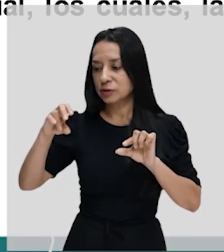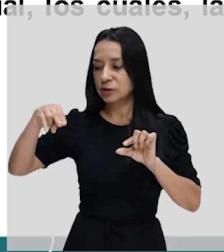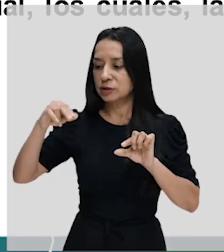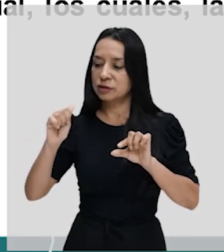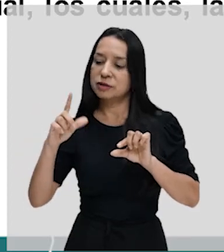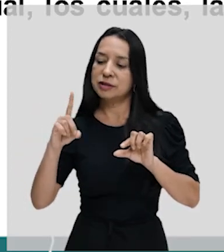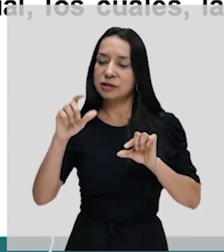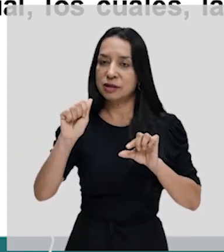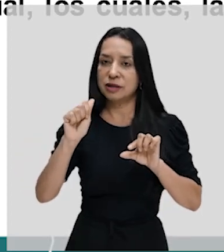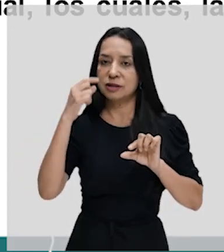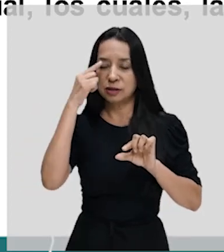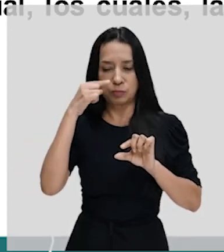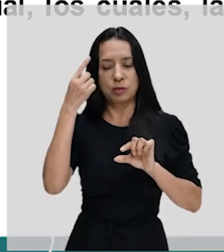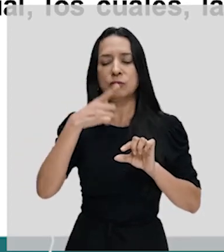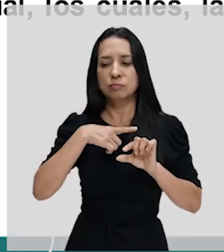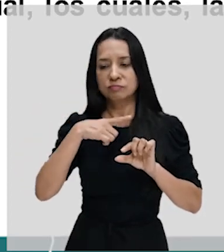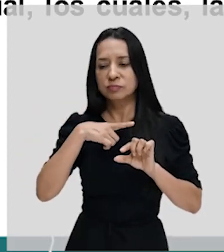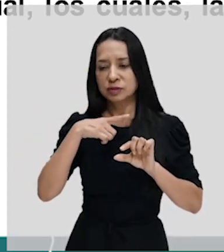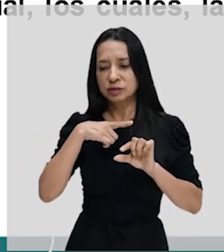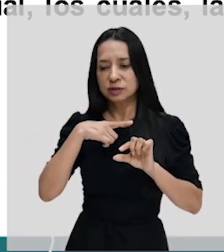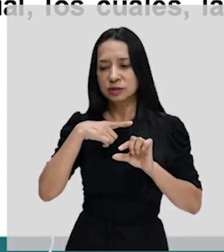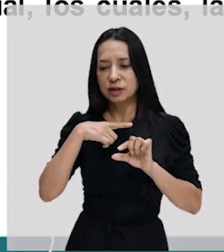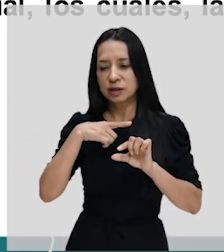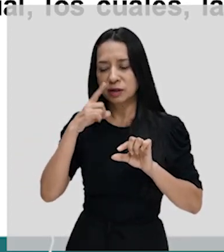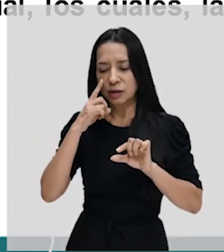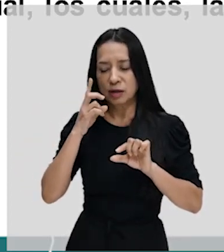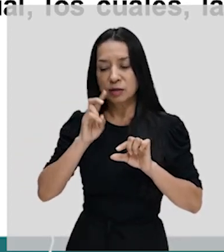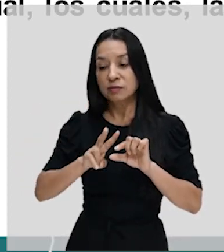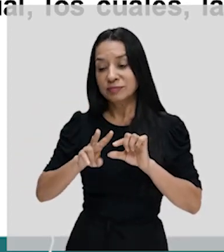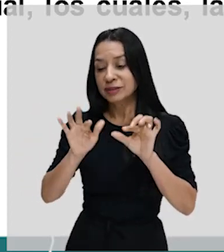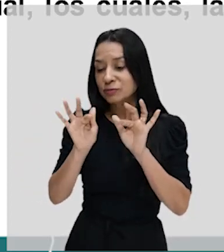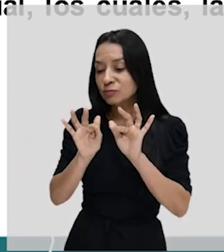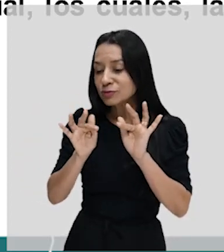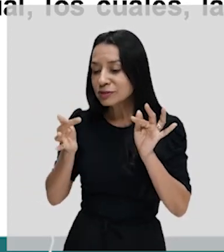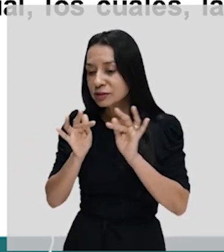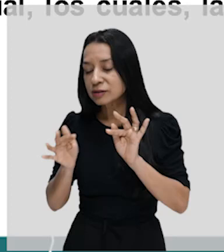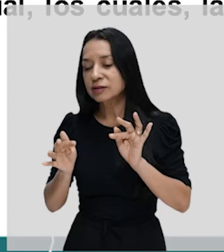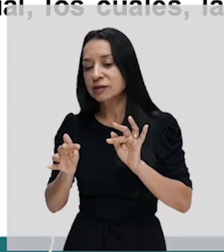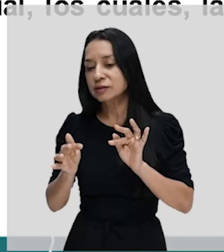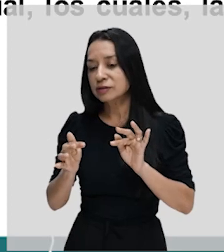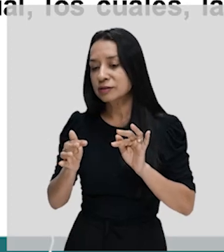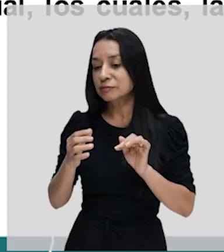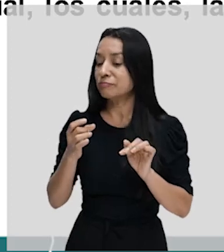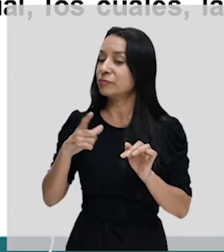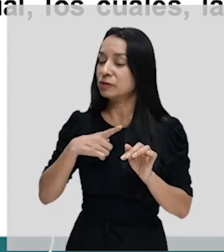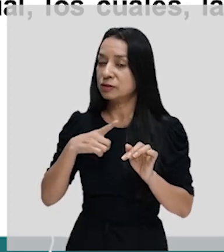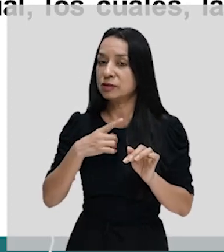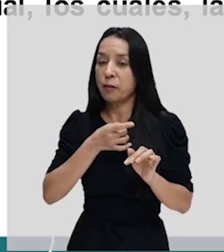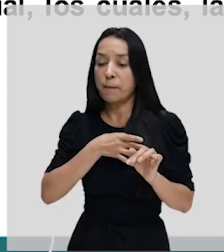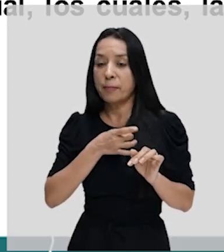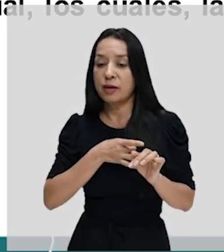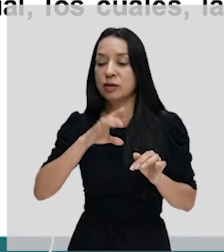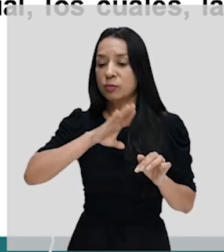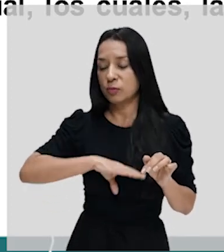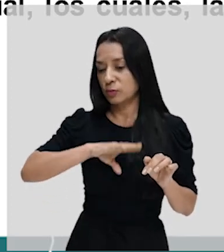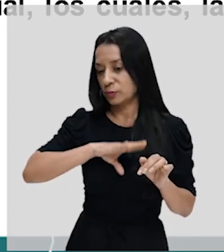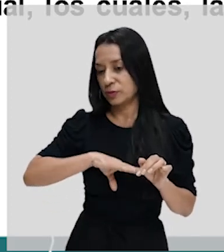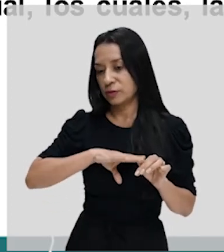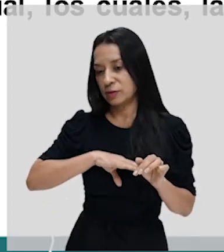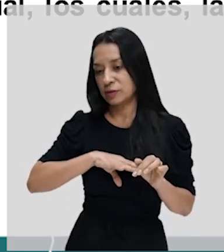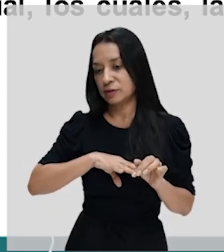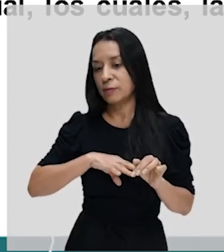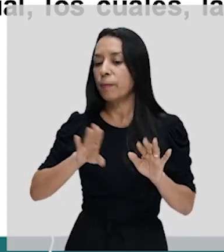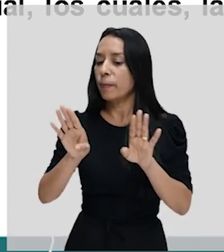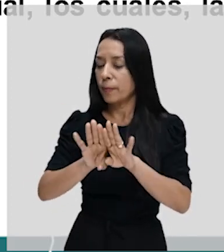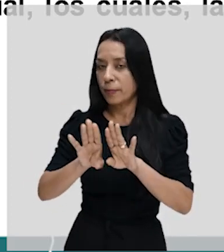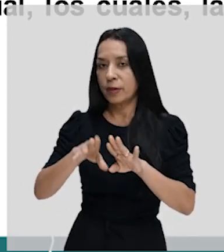sim, tem aquela análise sintática que vocês se apavoram em português, que eu não sei por quê, que se apavoram tanto, também tem aqui